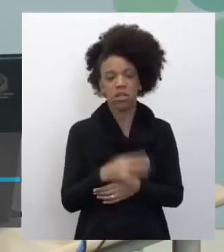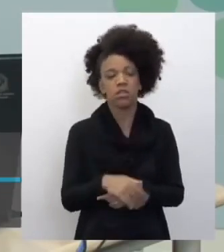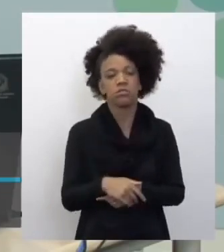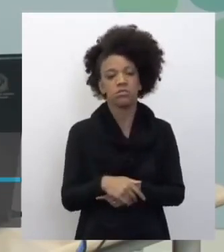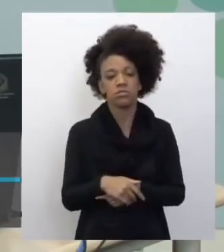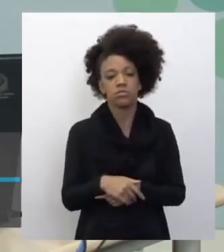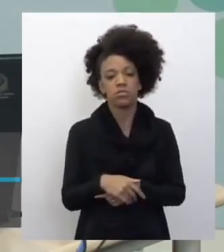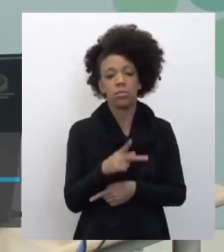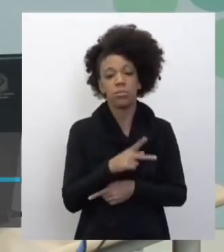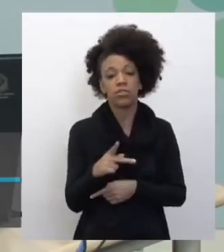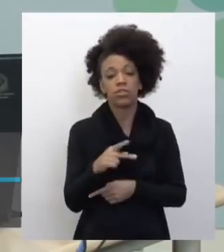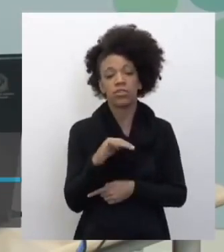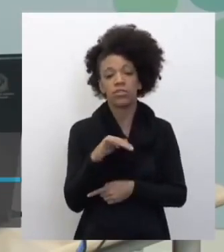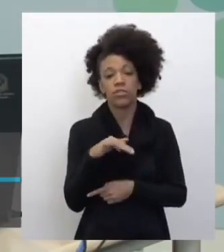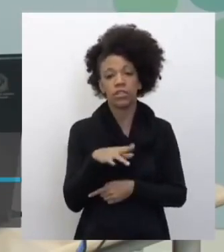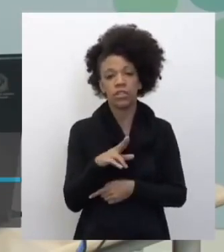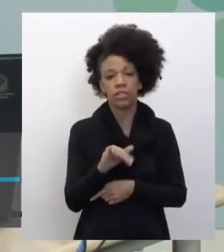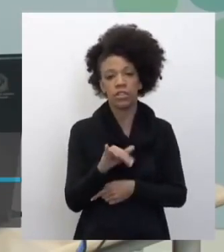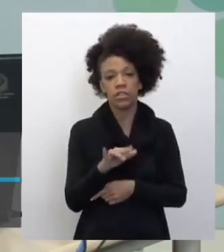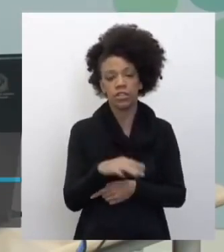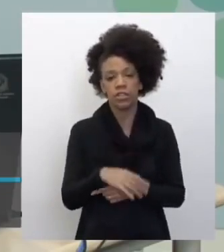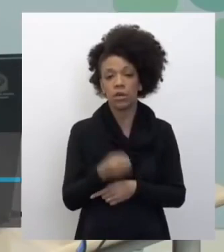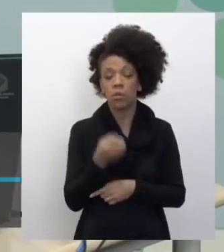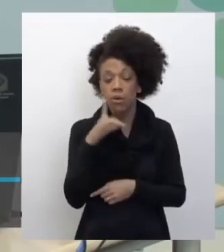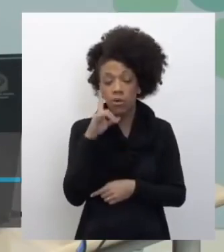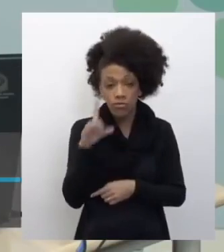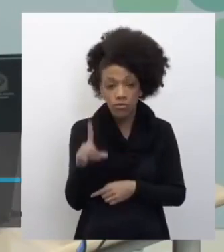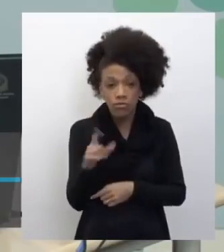professor Vini, bom dia,